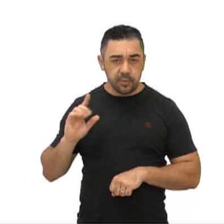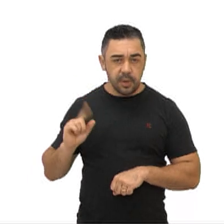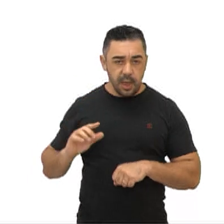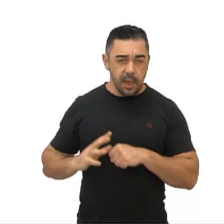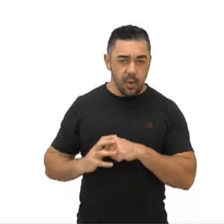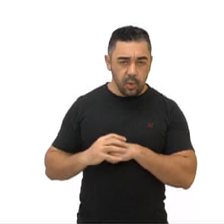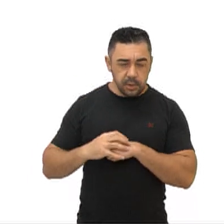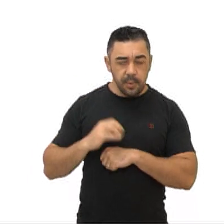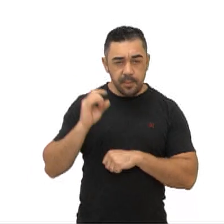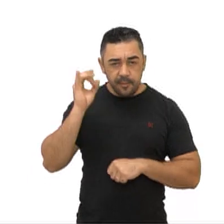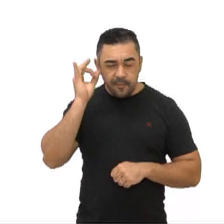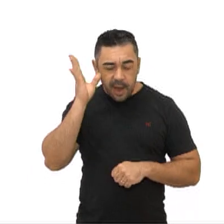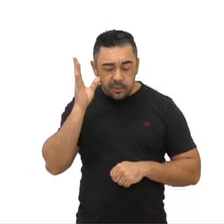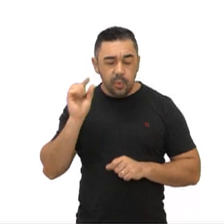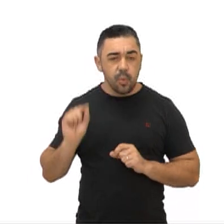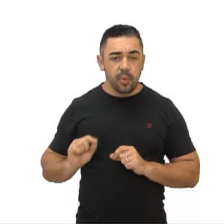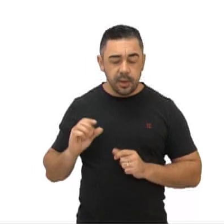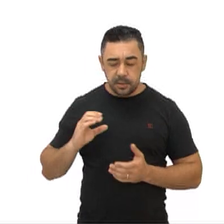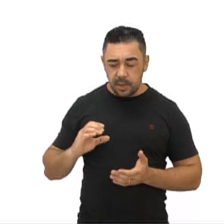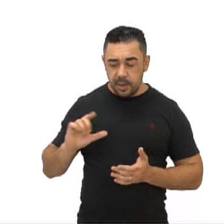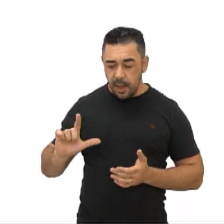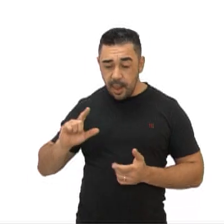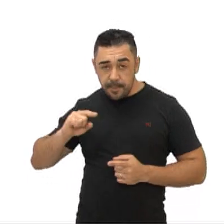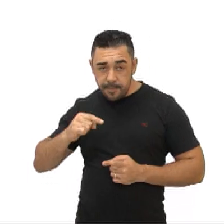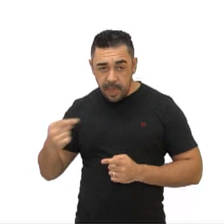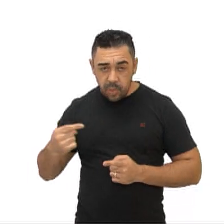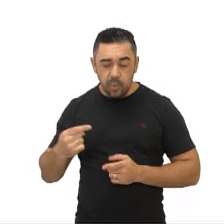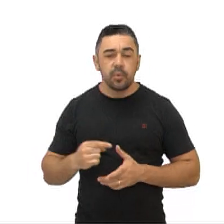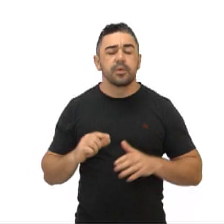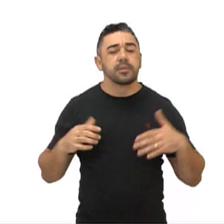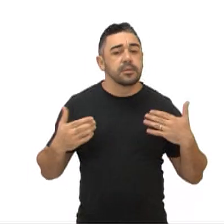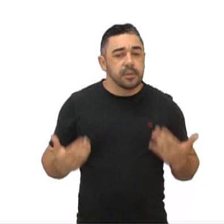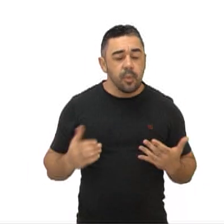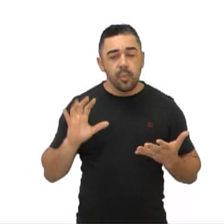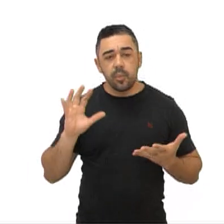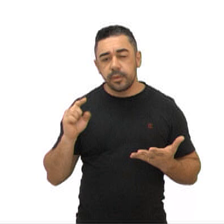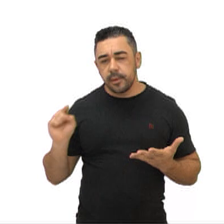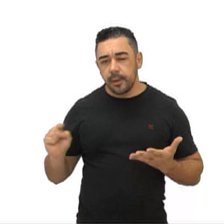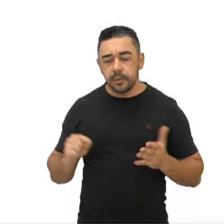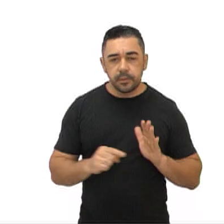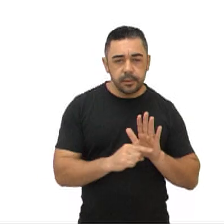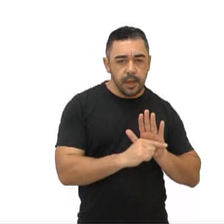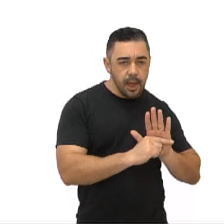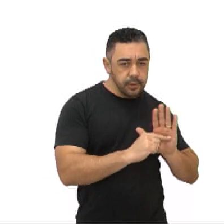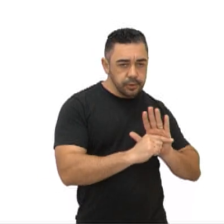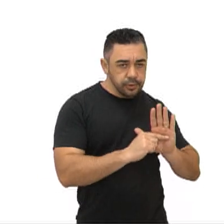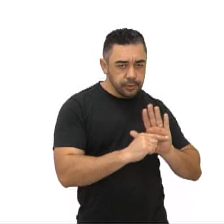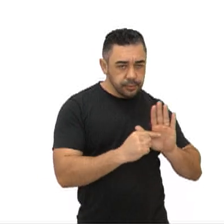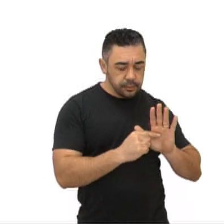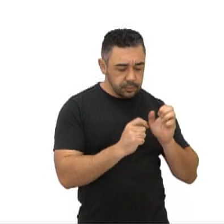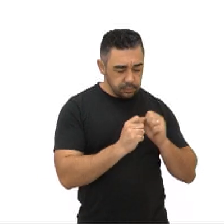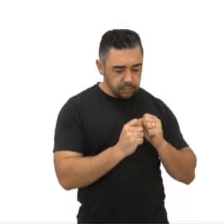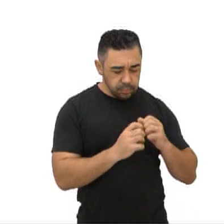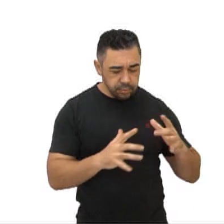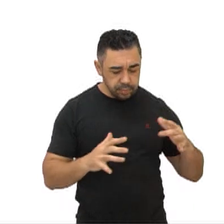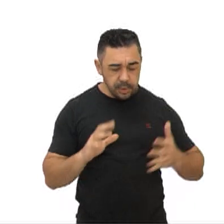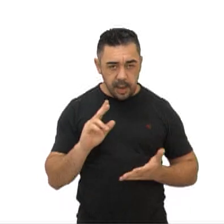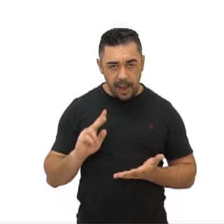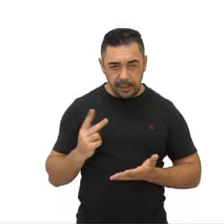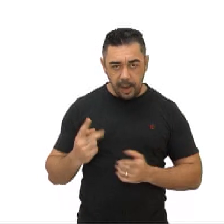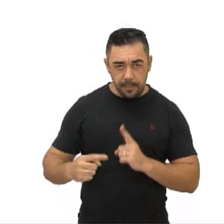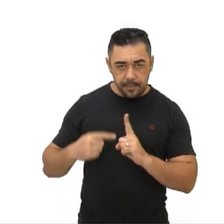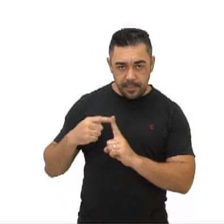oxidação mais fácil, que nesse caso é o Cl-. Então, o que acontece? No polo negativo, a gente vai ter o desprendimento do